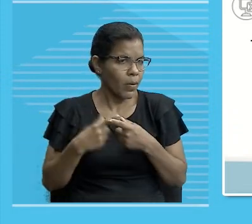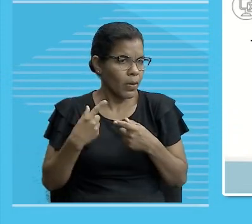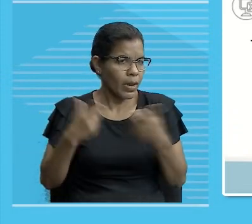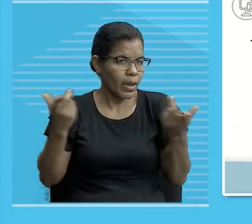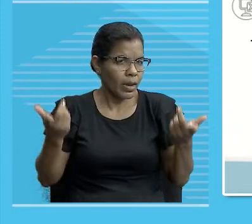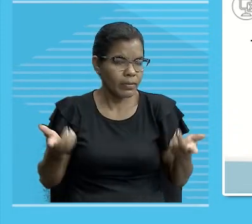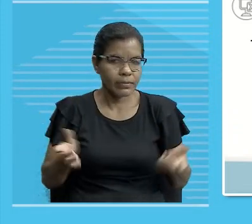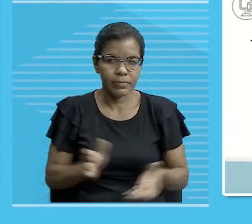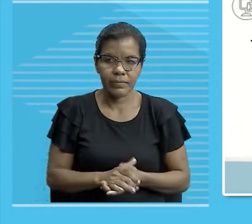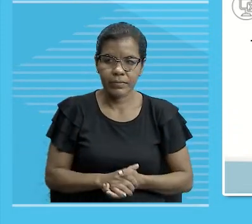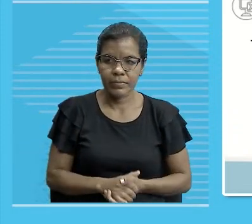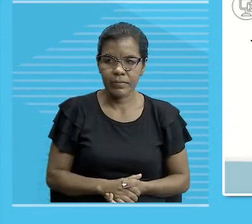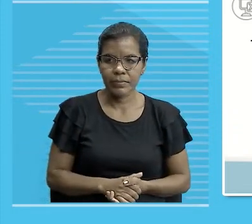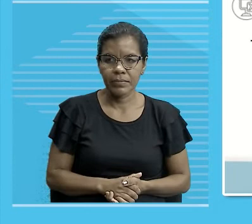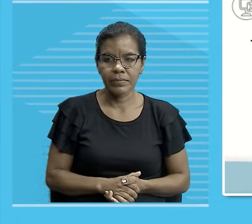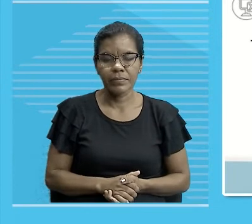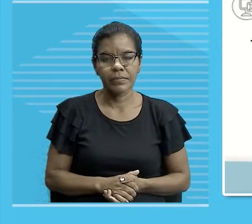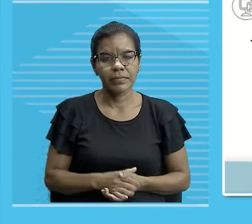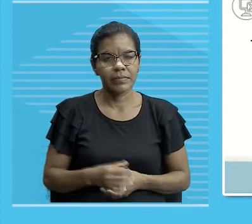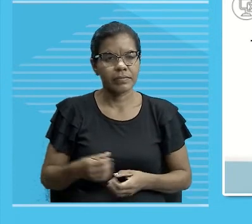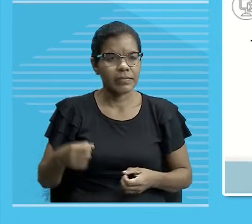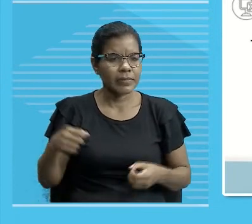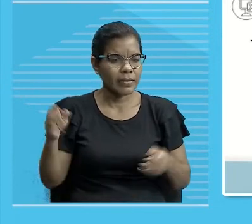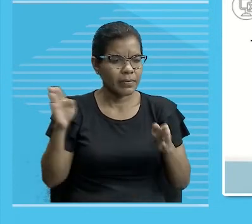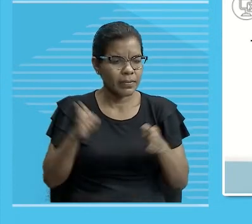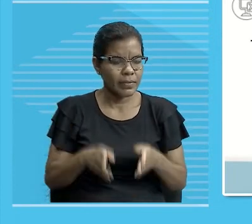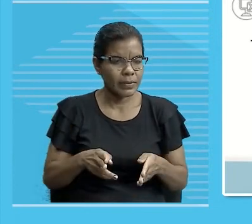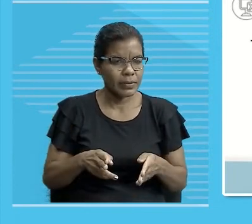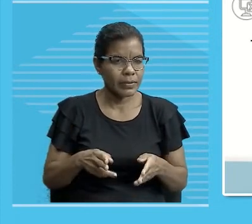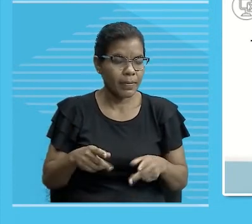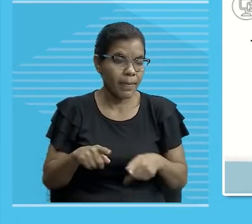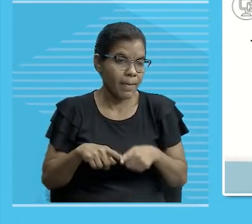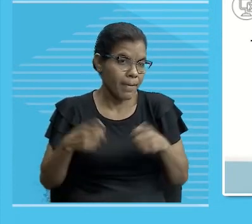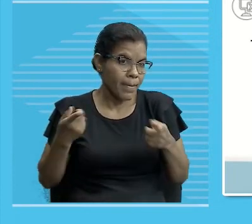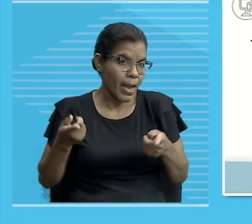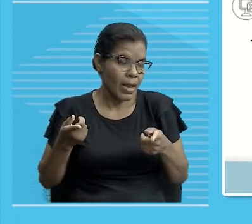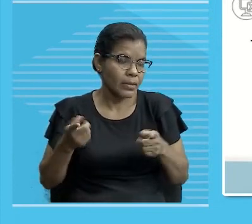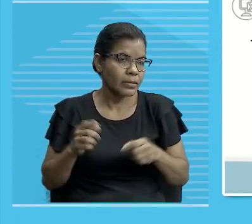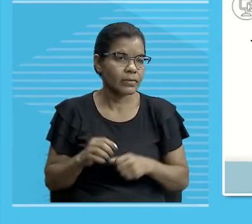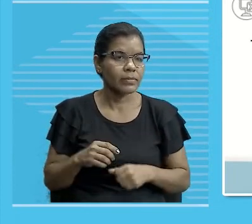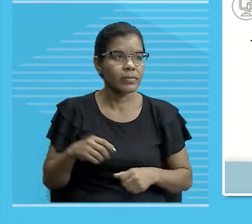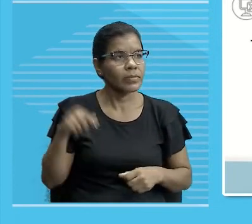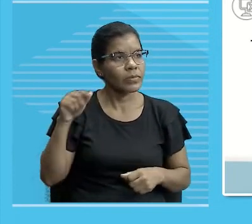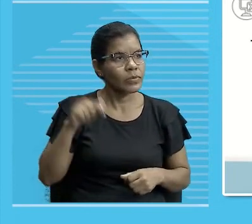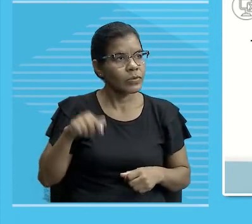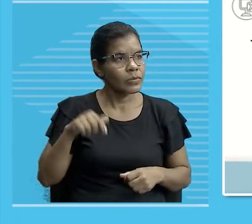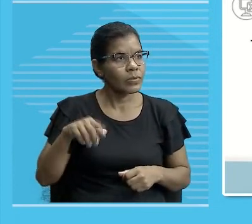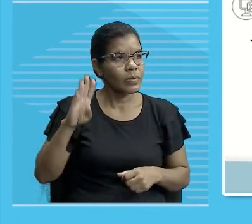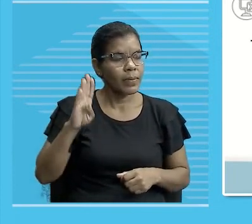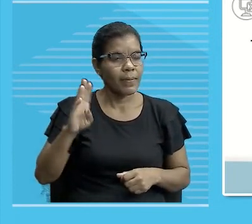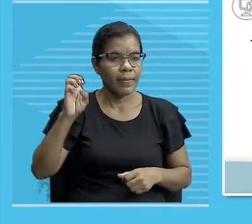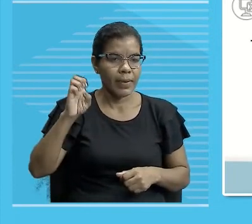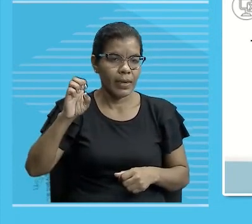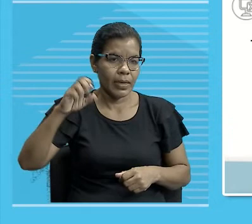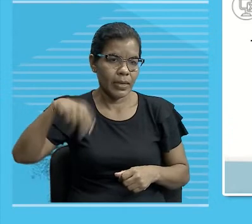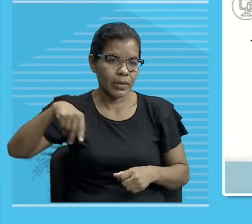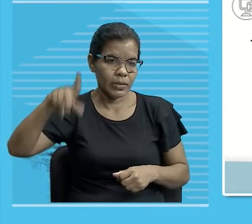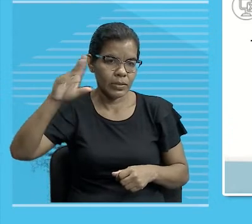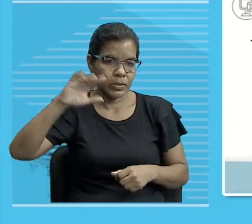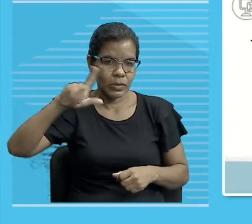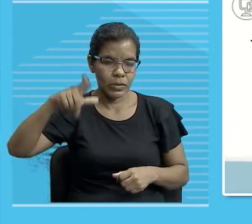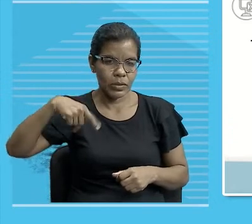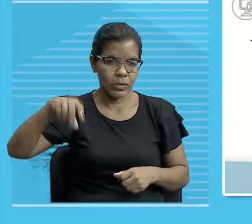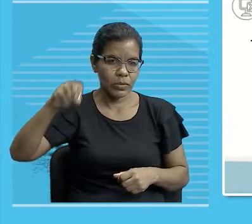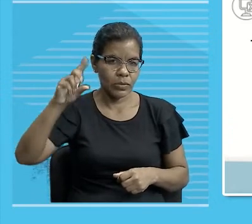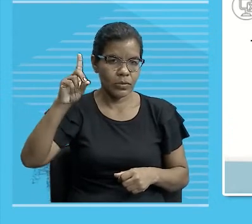efeito. Praticamente não tem diferença nenhuma. Porém, os benzodiazepínicos,